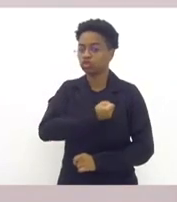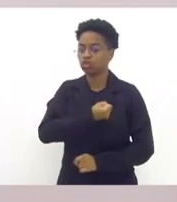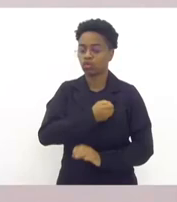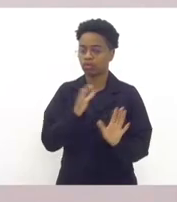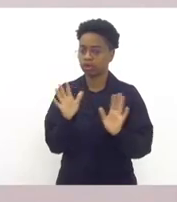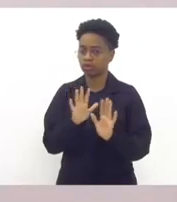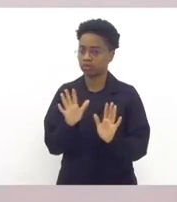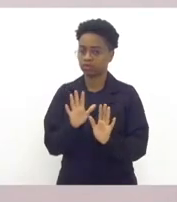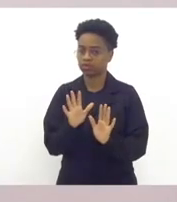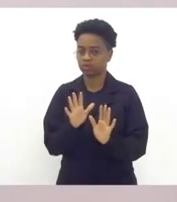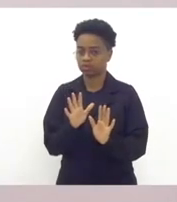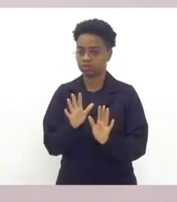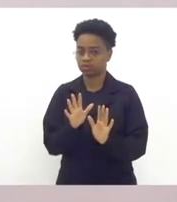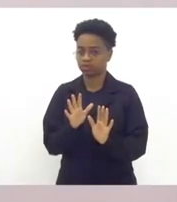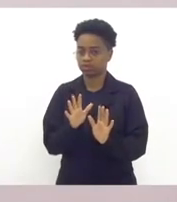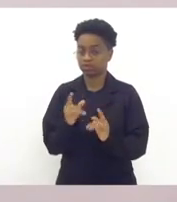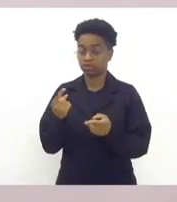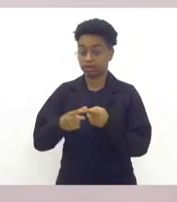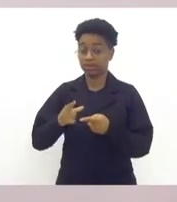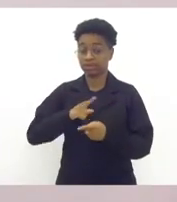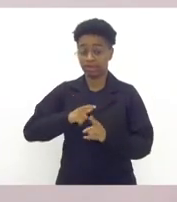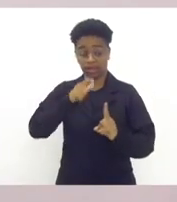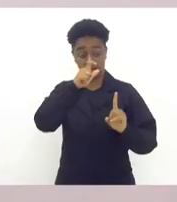frios. Existem